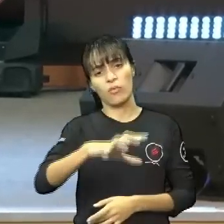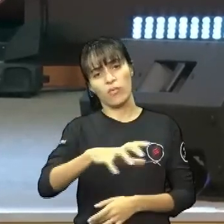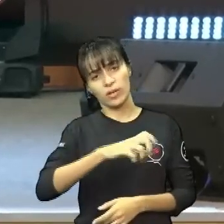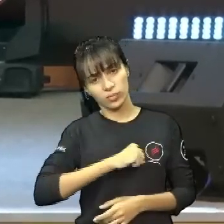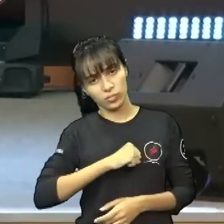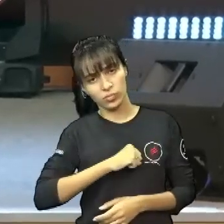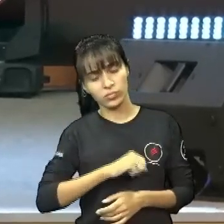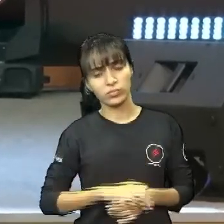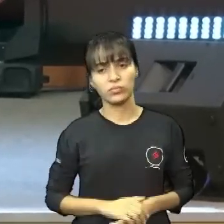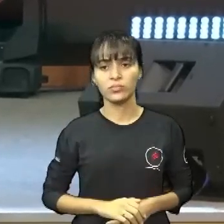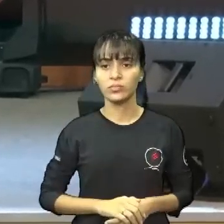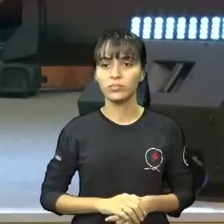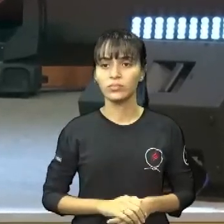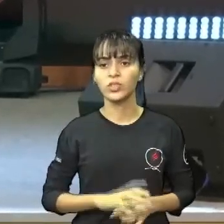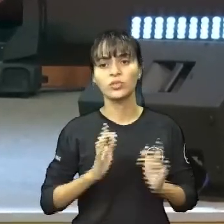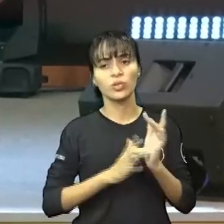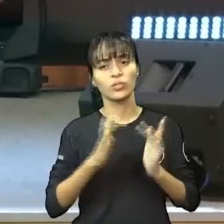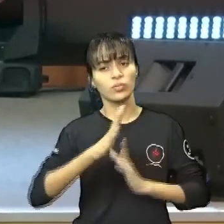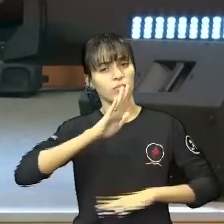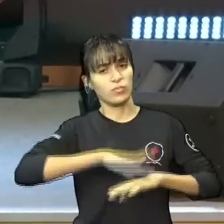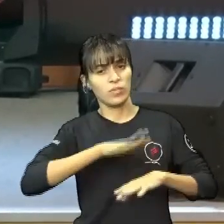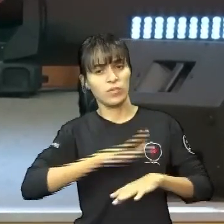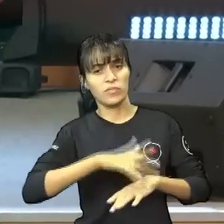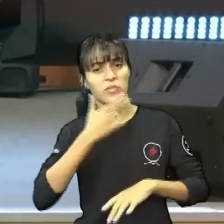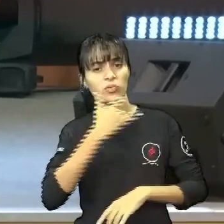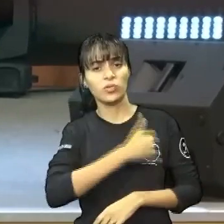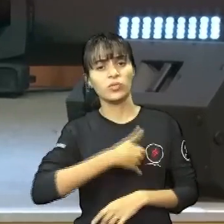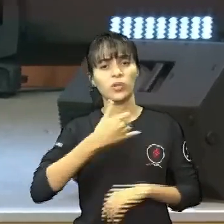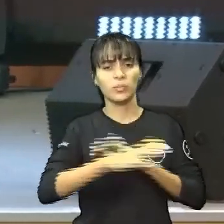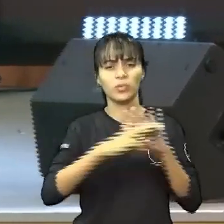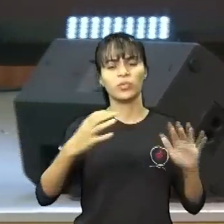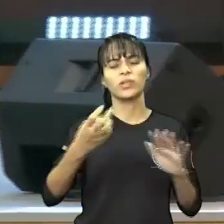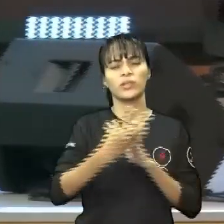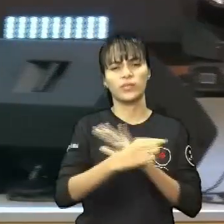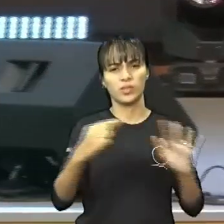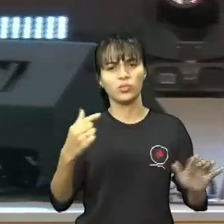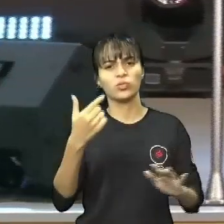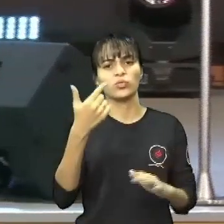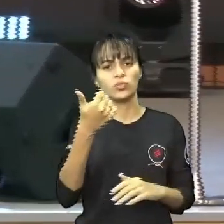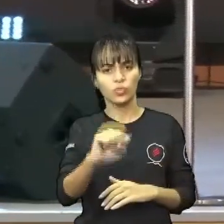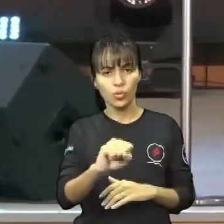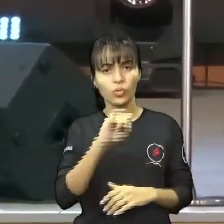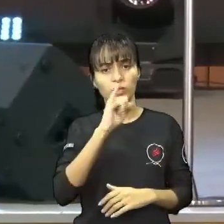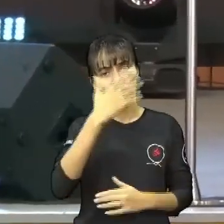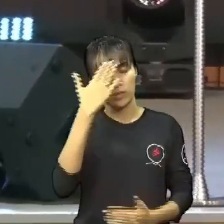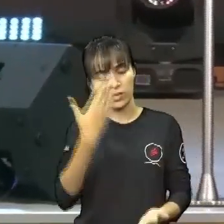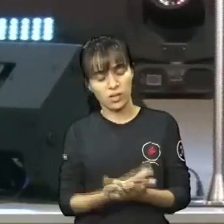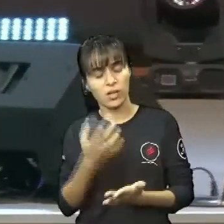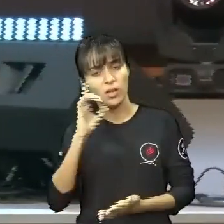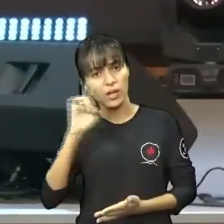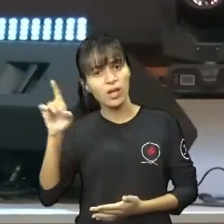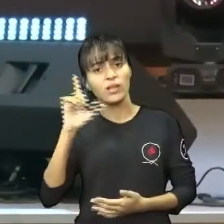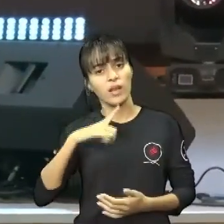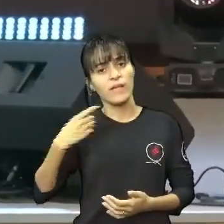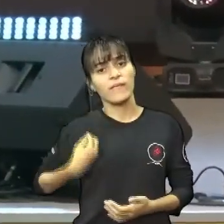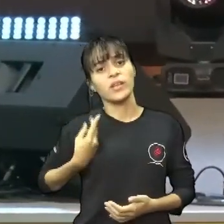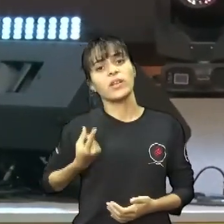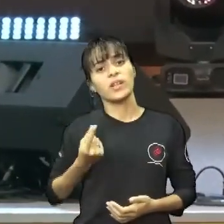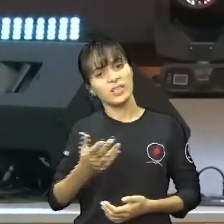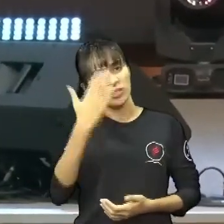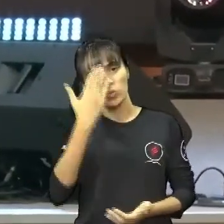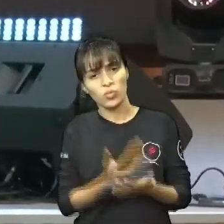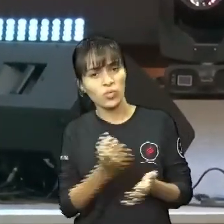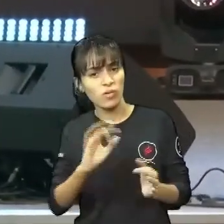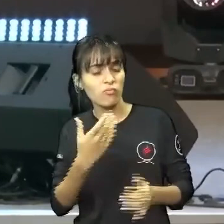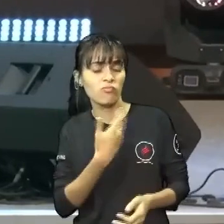salvador foi Jesus que falou em João 3:18 Quem nele crê tem a vida eterna quem não crê não